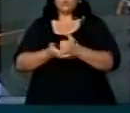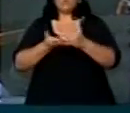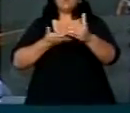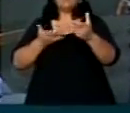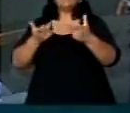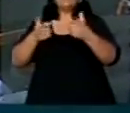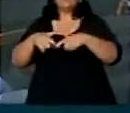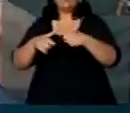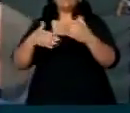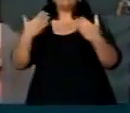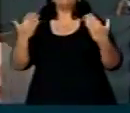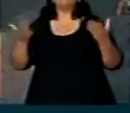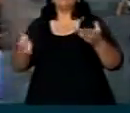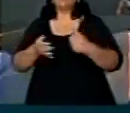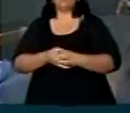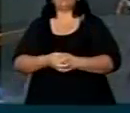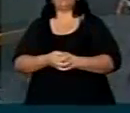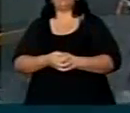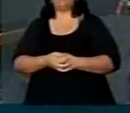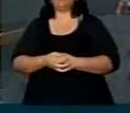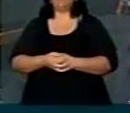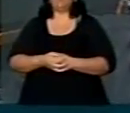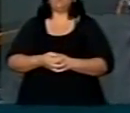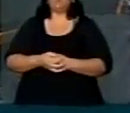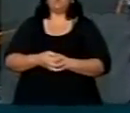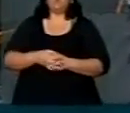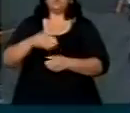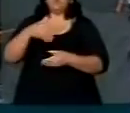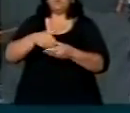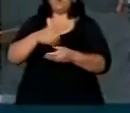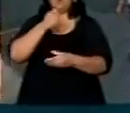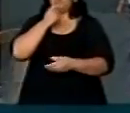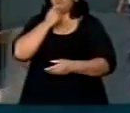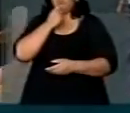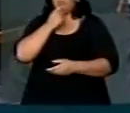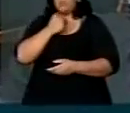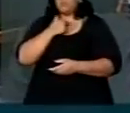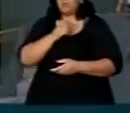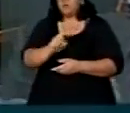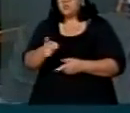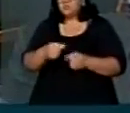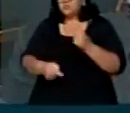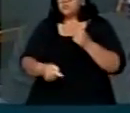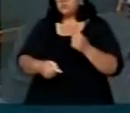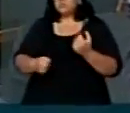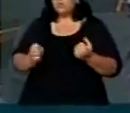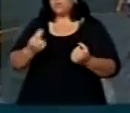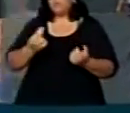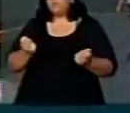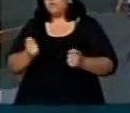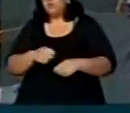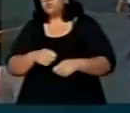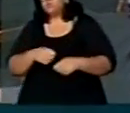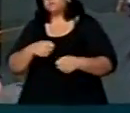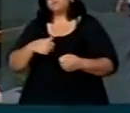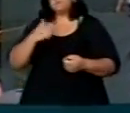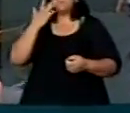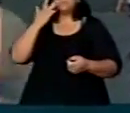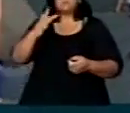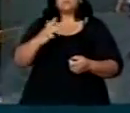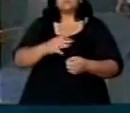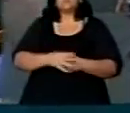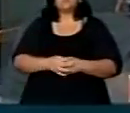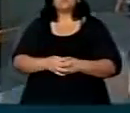Nessas organizações, o débito nos impede de voto? Eu sei que nós temos algumas organizações que, por não estarmos em